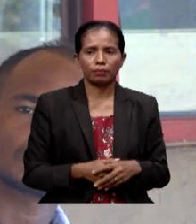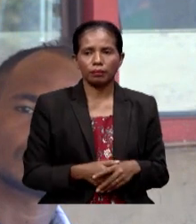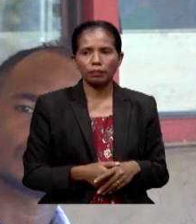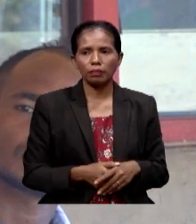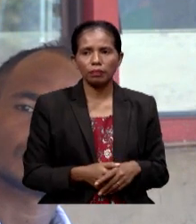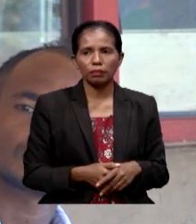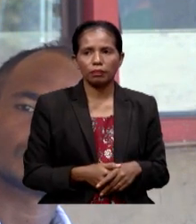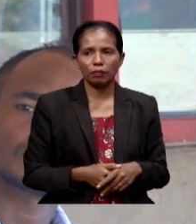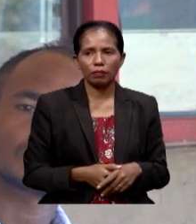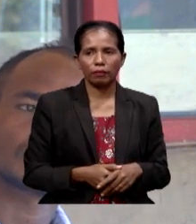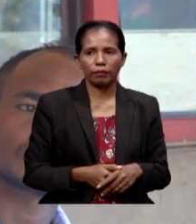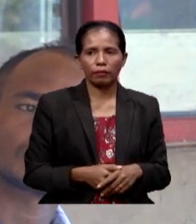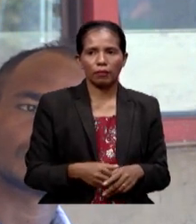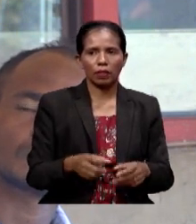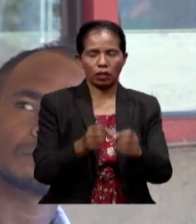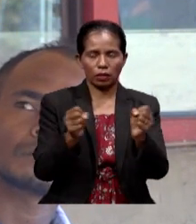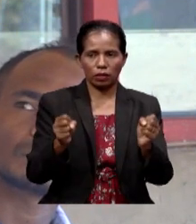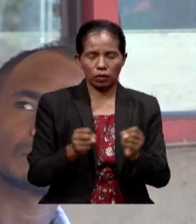E pronto itu ane suku